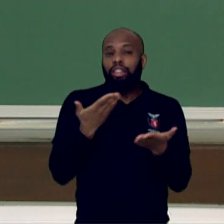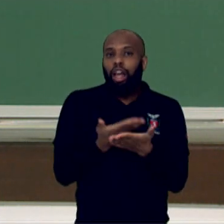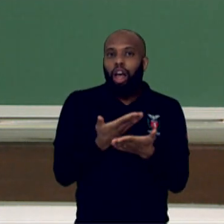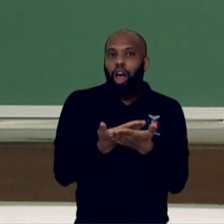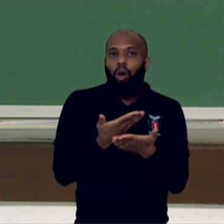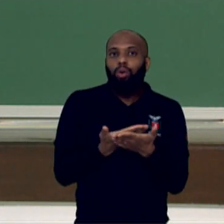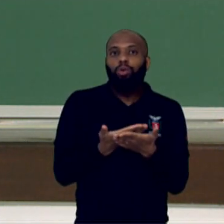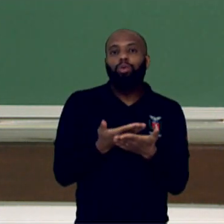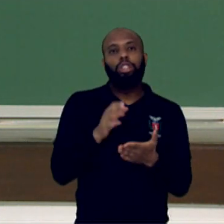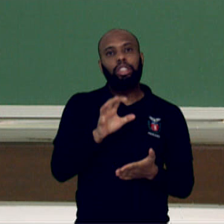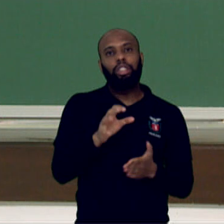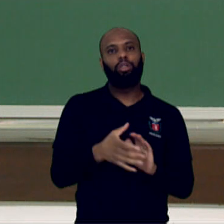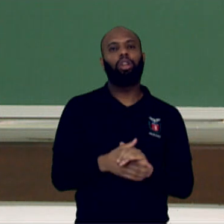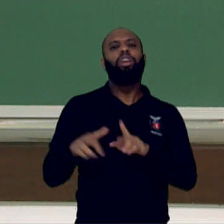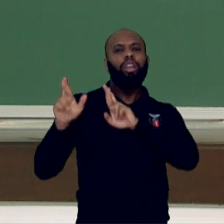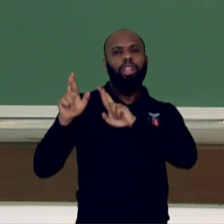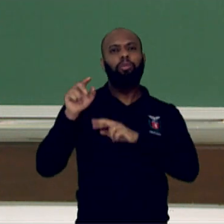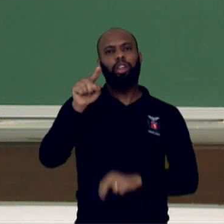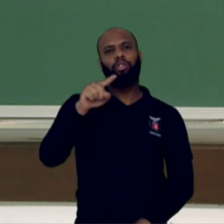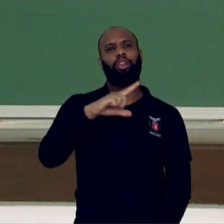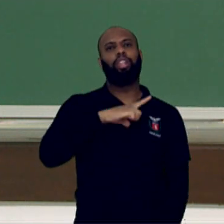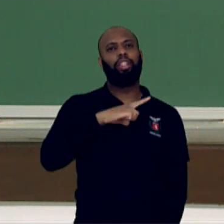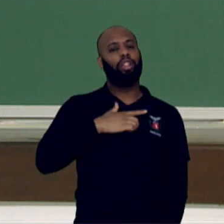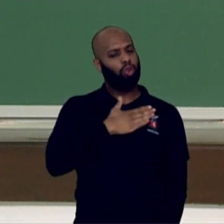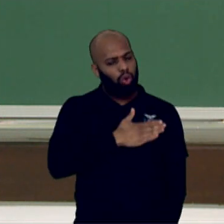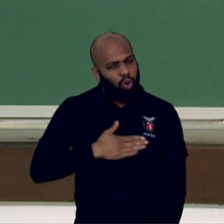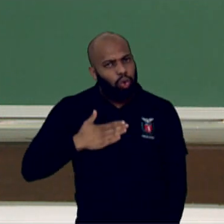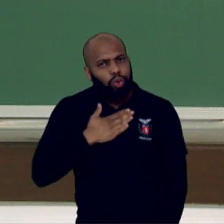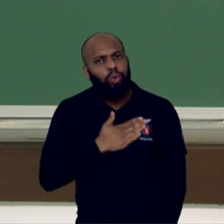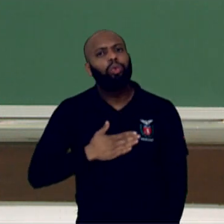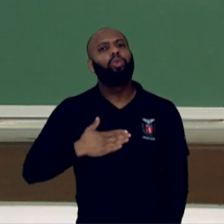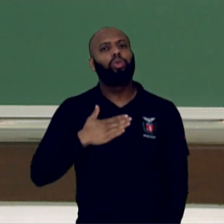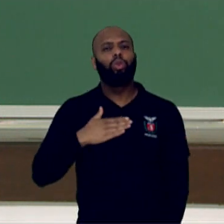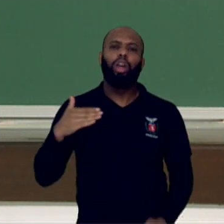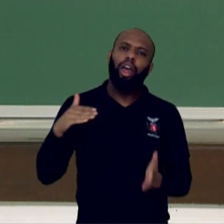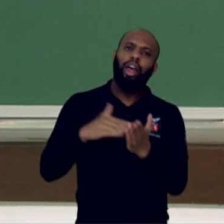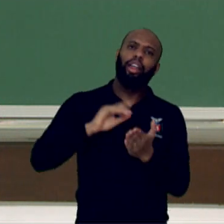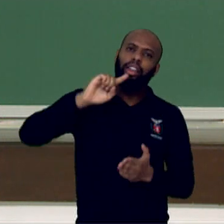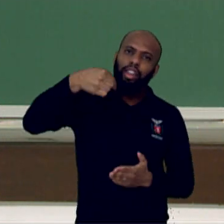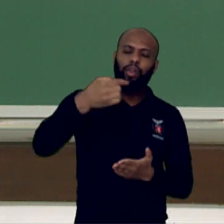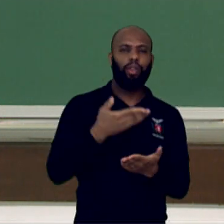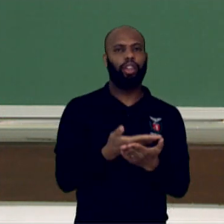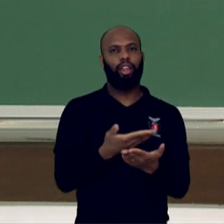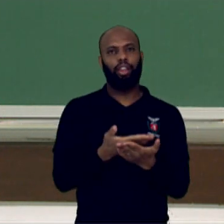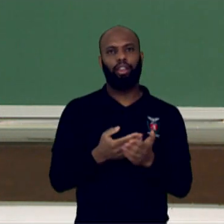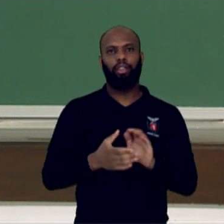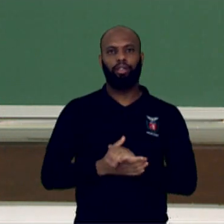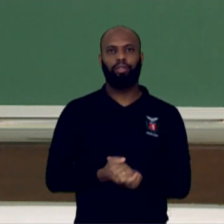tratamos desse assunto. Espero que vocês tenham gostado e até breve!